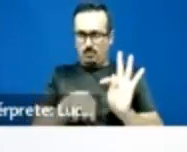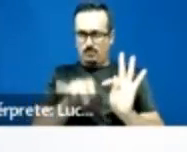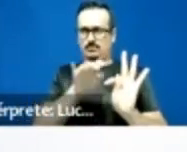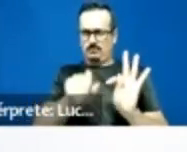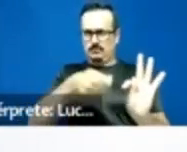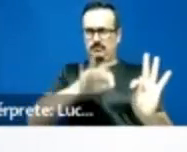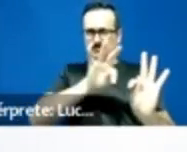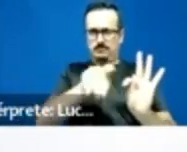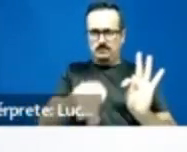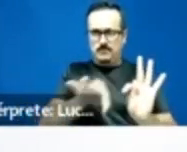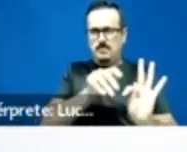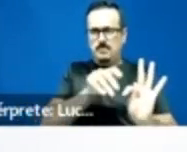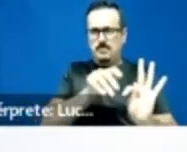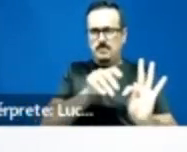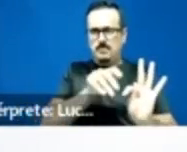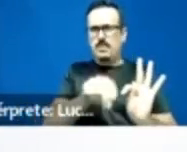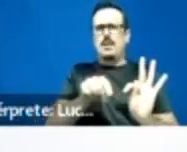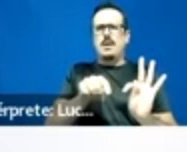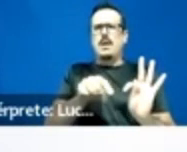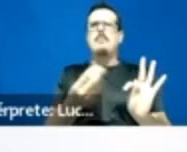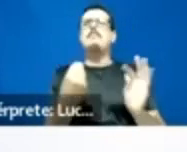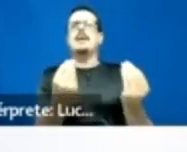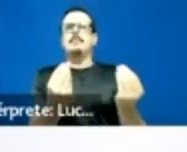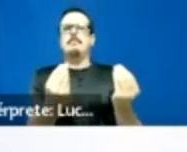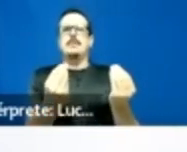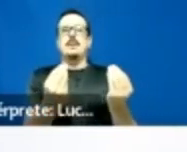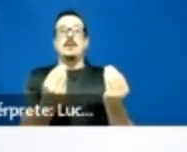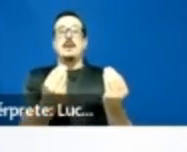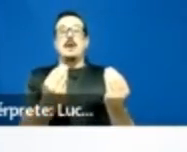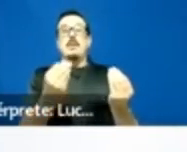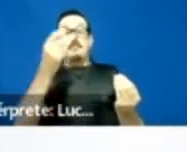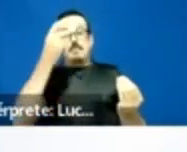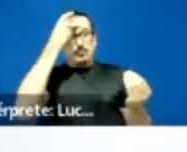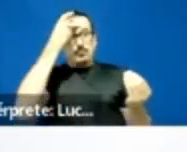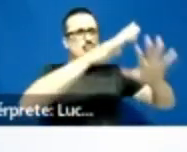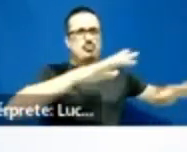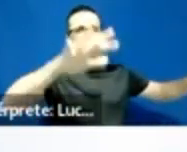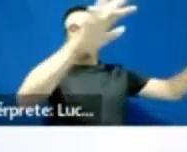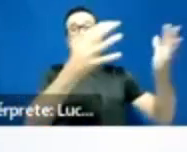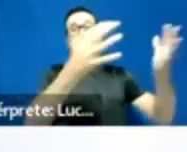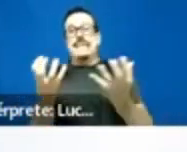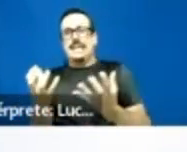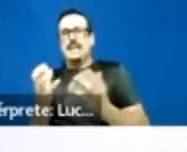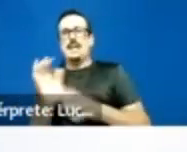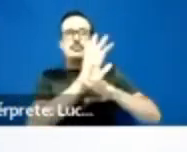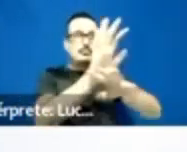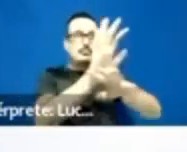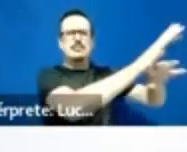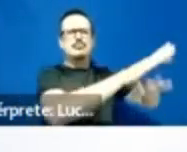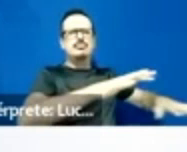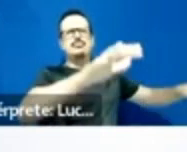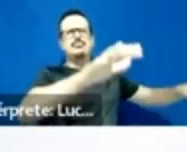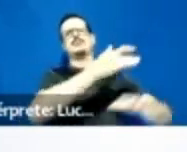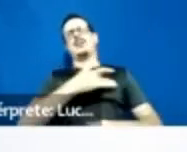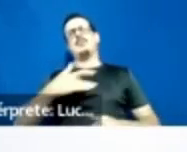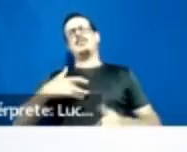bem-estar familiar, com uma tecnologia única, uma tecnologia que realmente funciona. E tudo isso que o Carlos